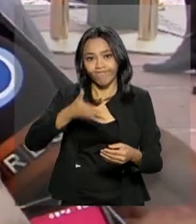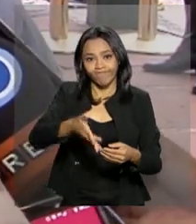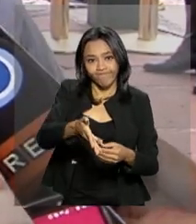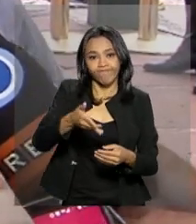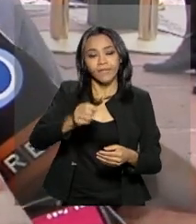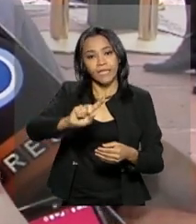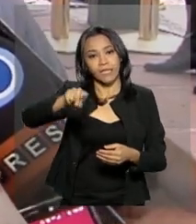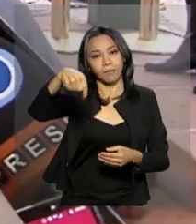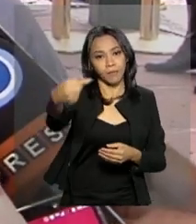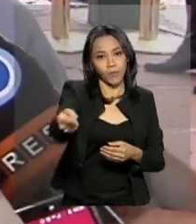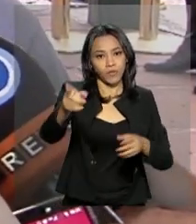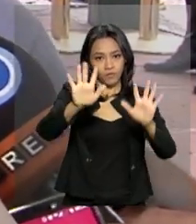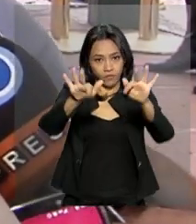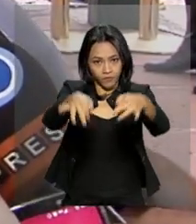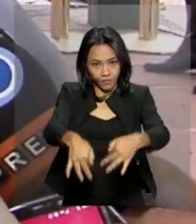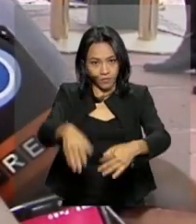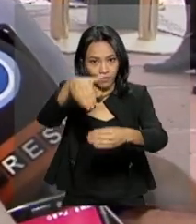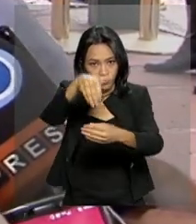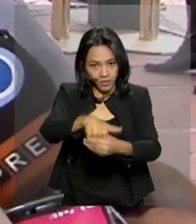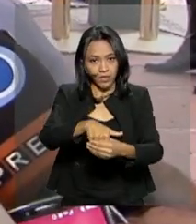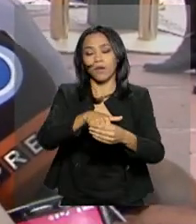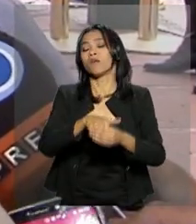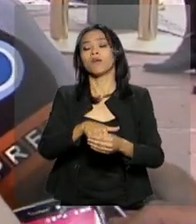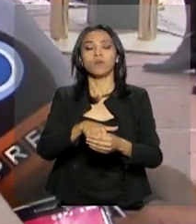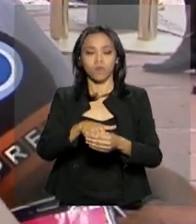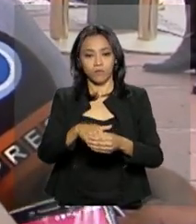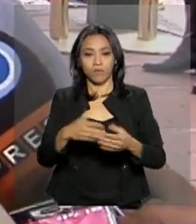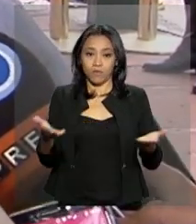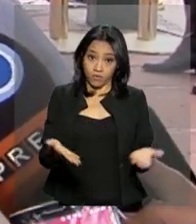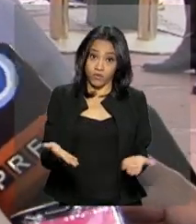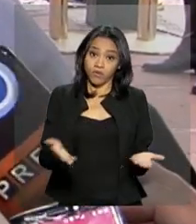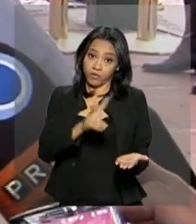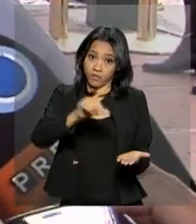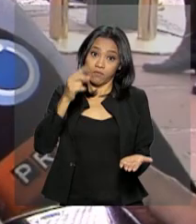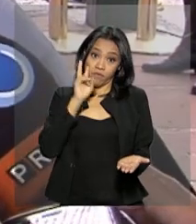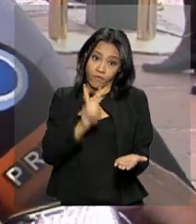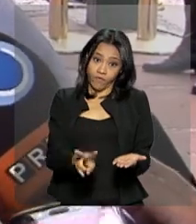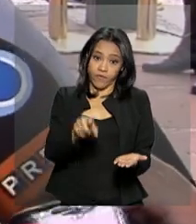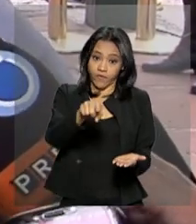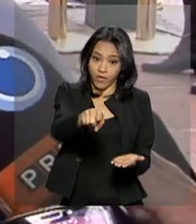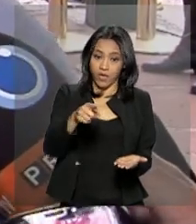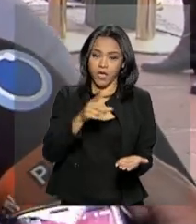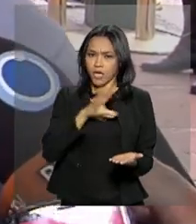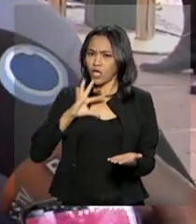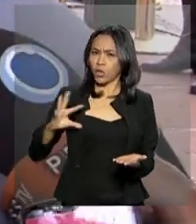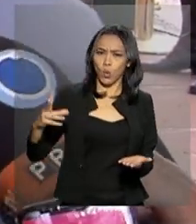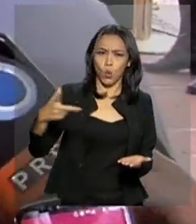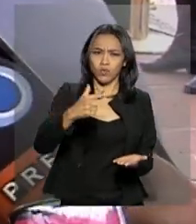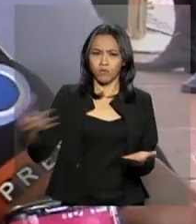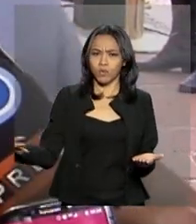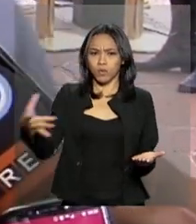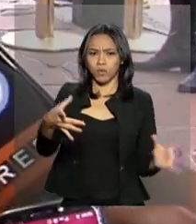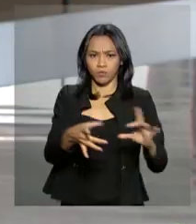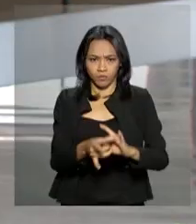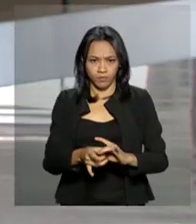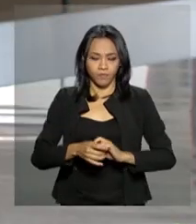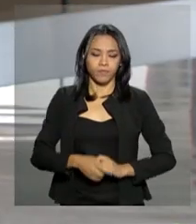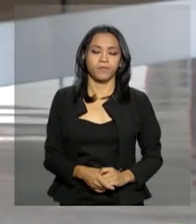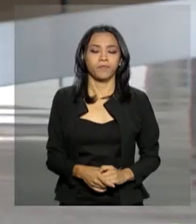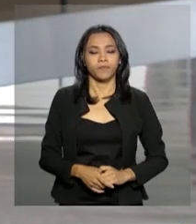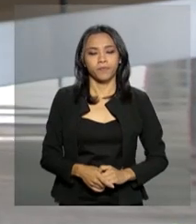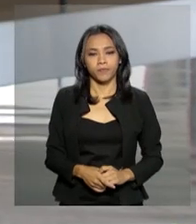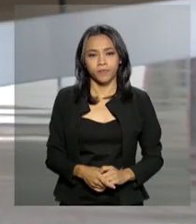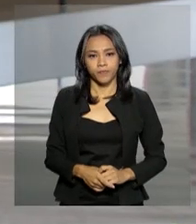de terminado o pleito a votação no dia de hoje vocês verão que todos os países vão se unir e não tenho dúvida disse